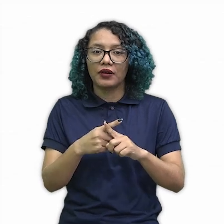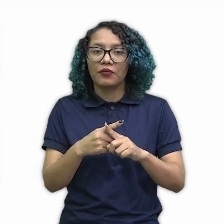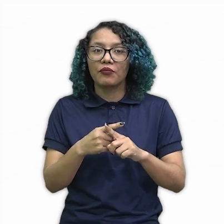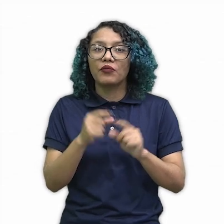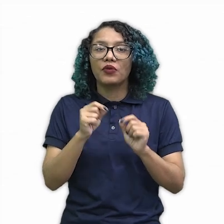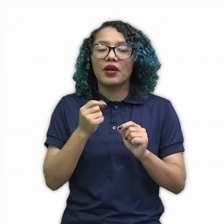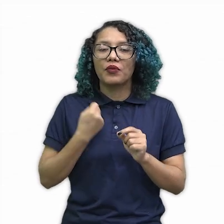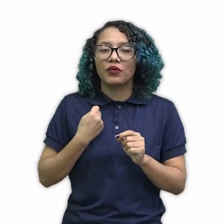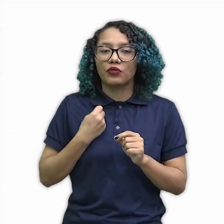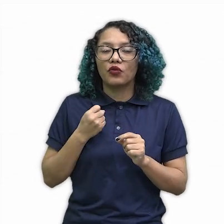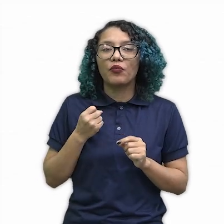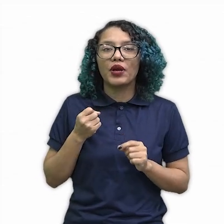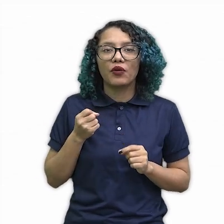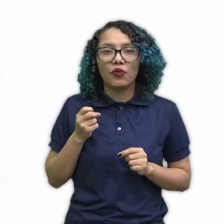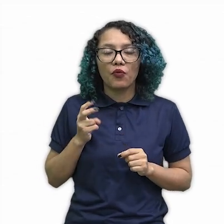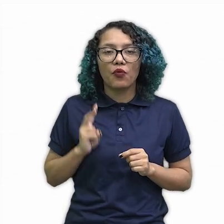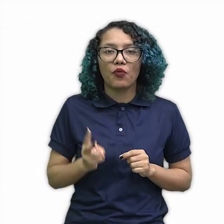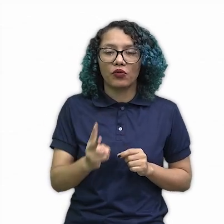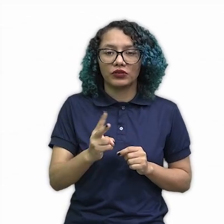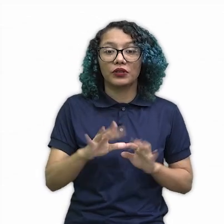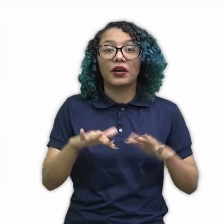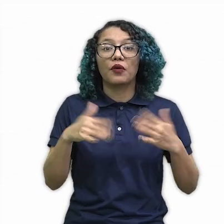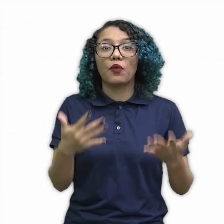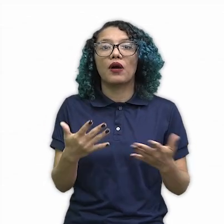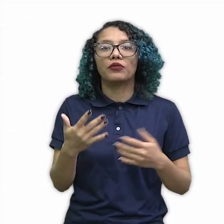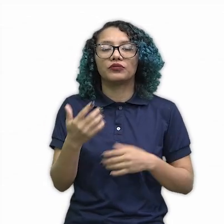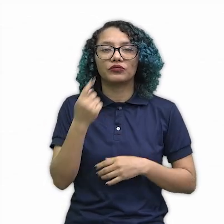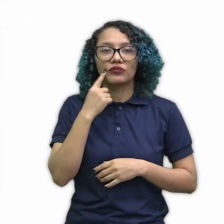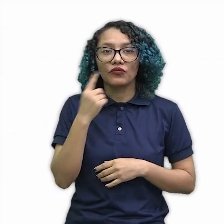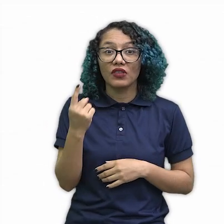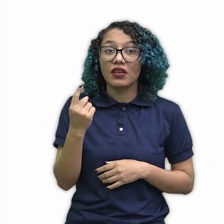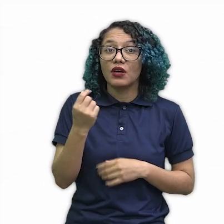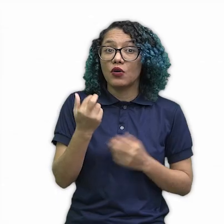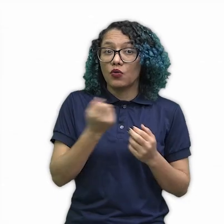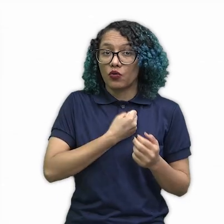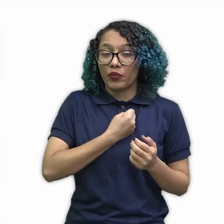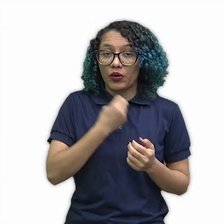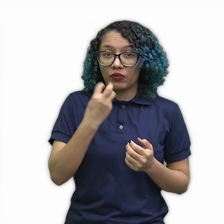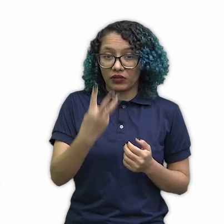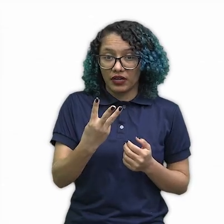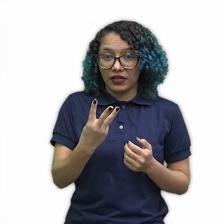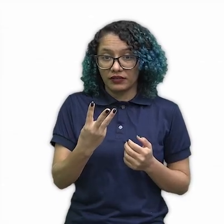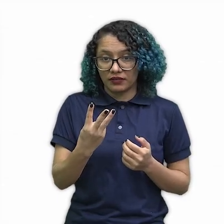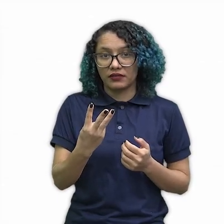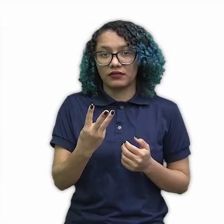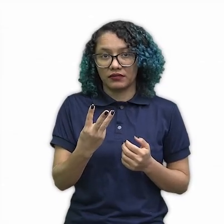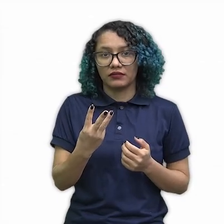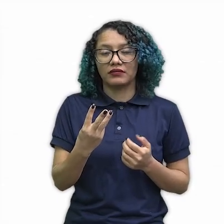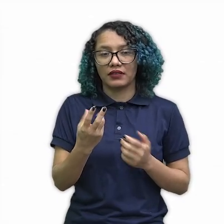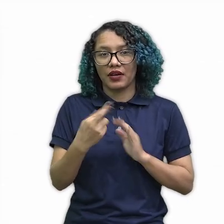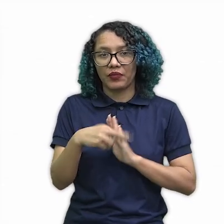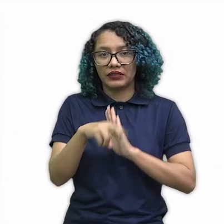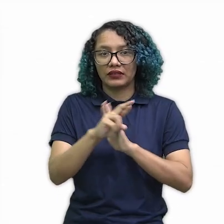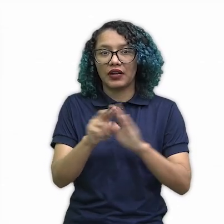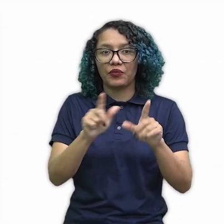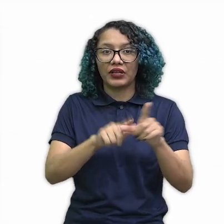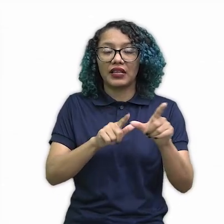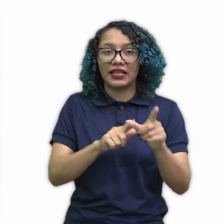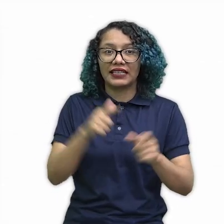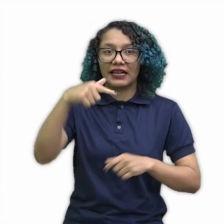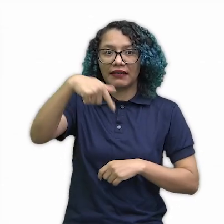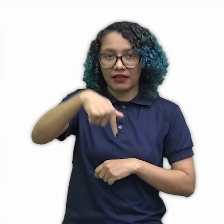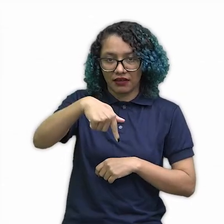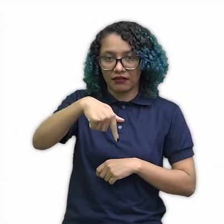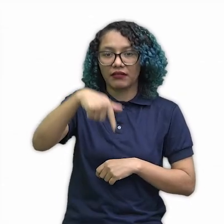ao lado, nada mais é do que a razão da progressão geométrica. Então, observe aí, o